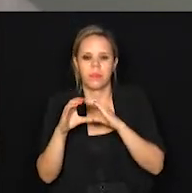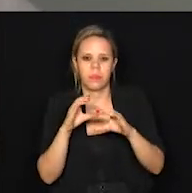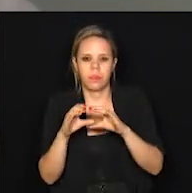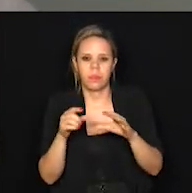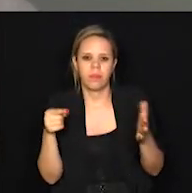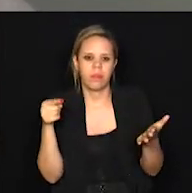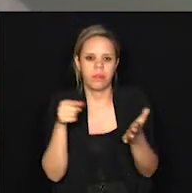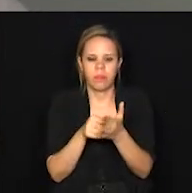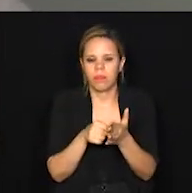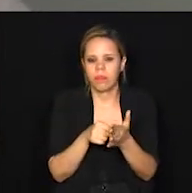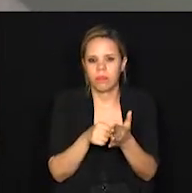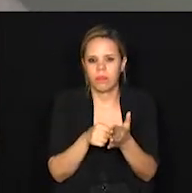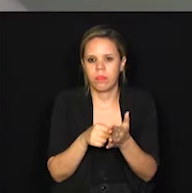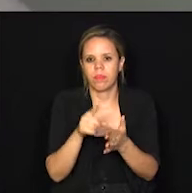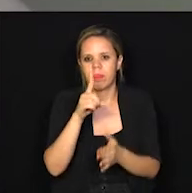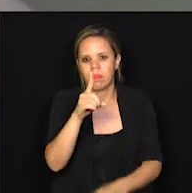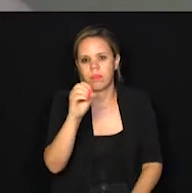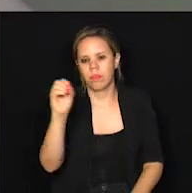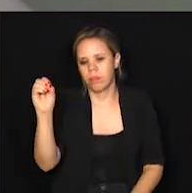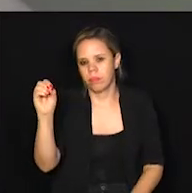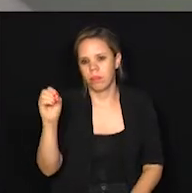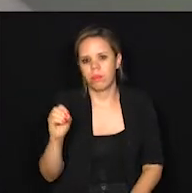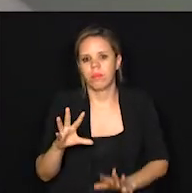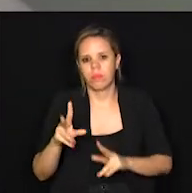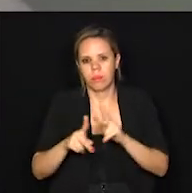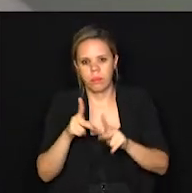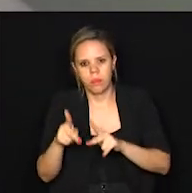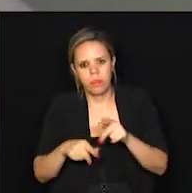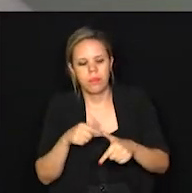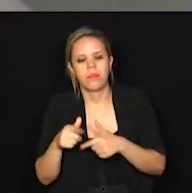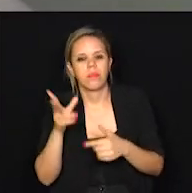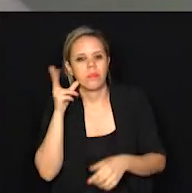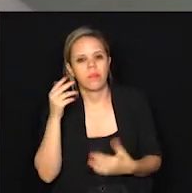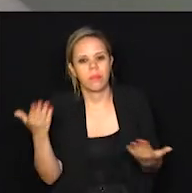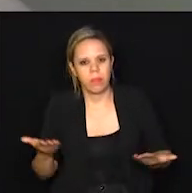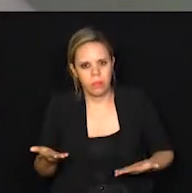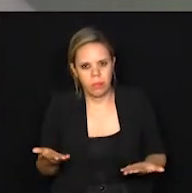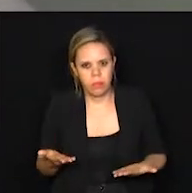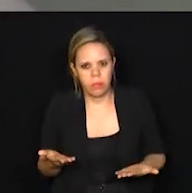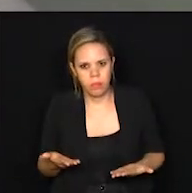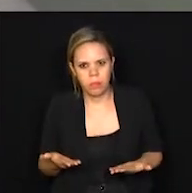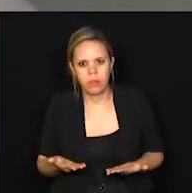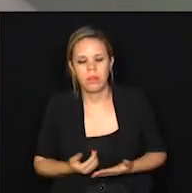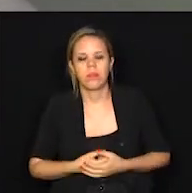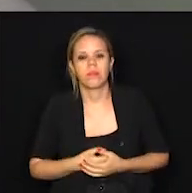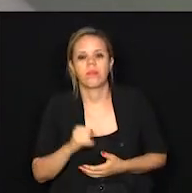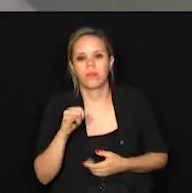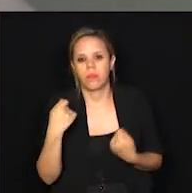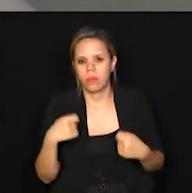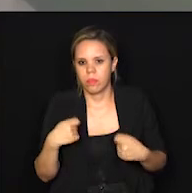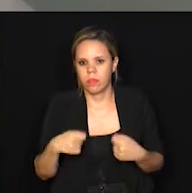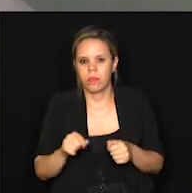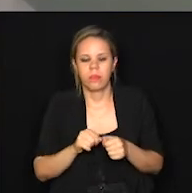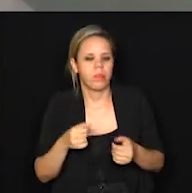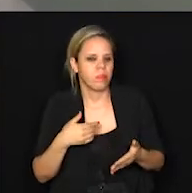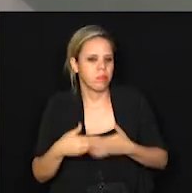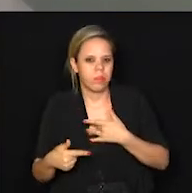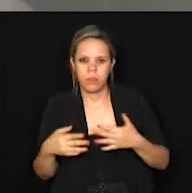que realmente o diálogo, a discussão é o que pode permitir que a gente avance em uma melhor